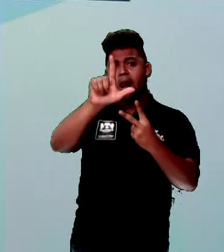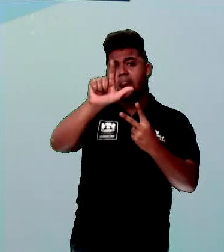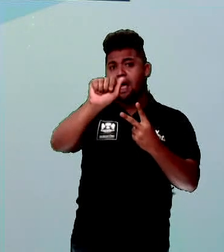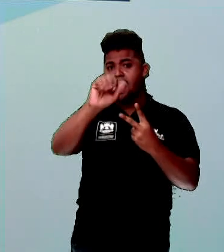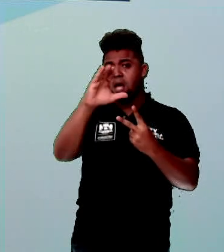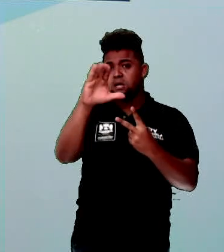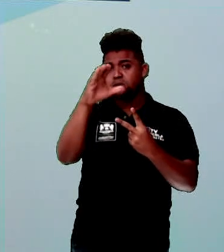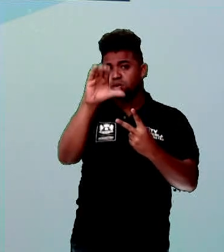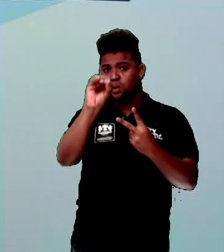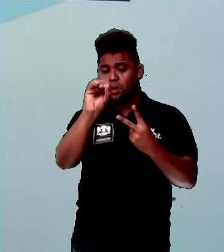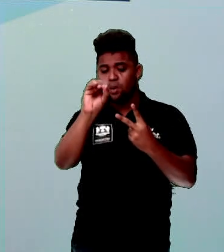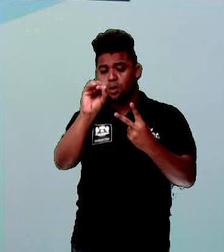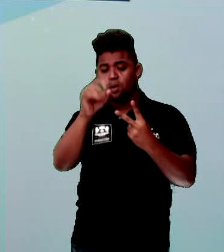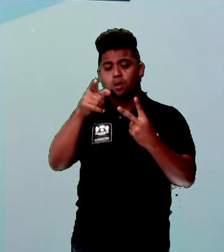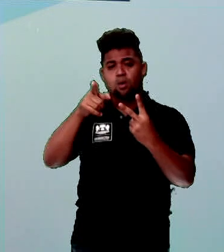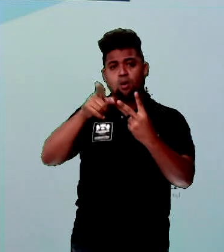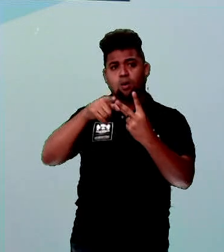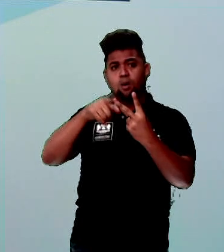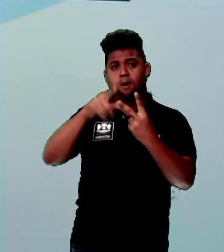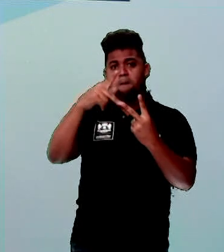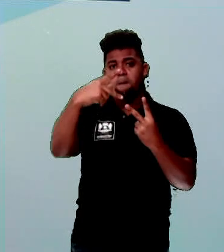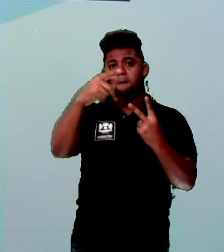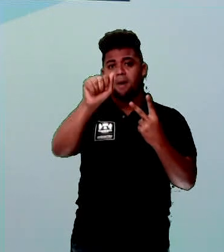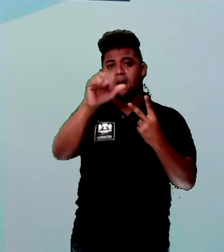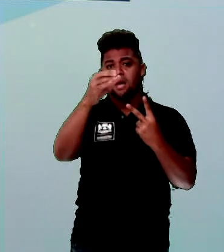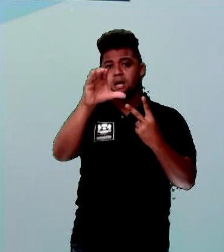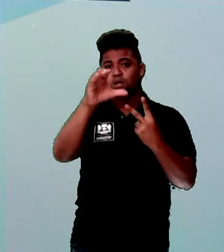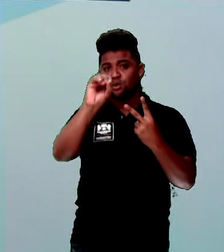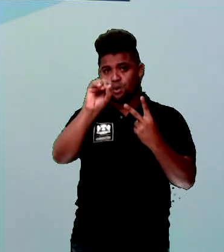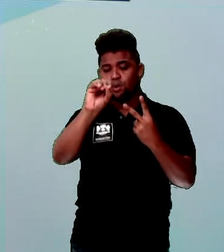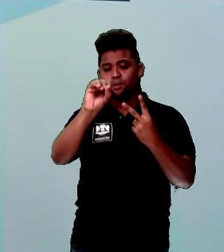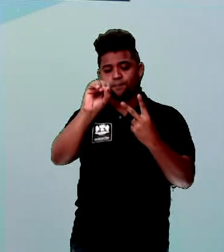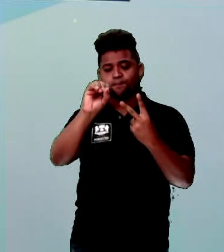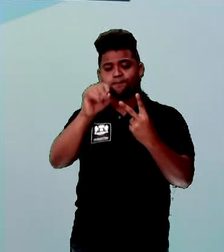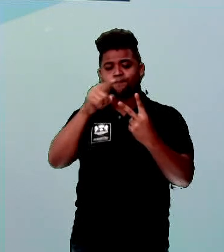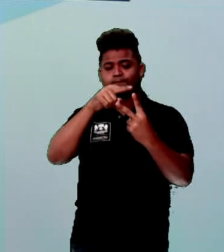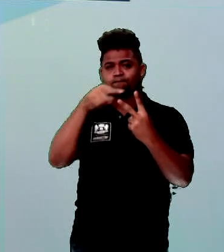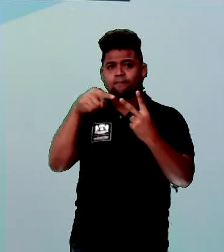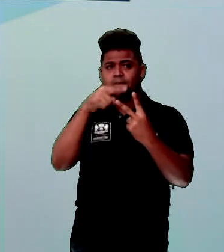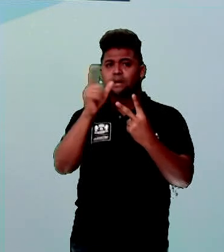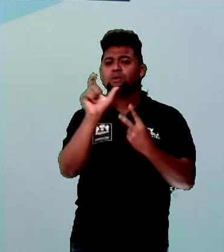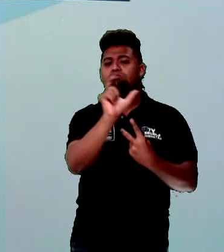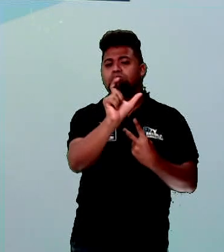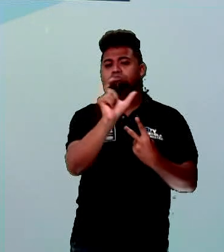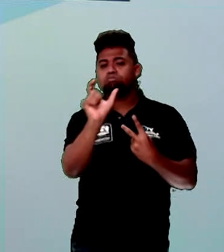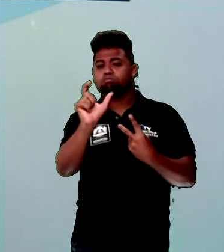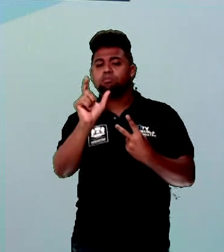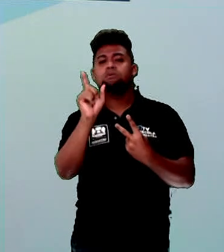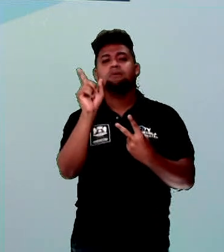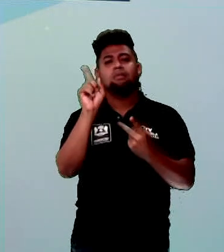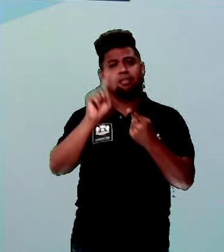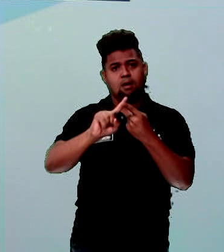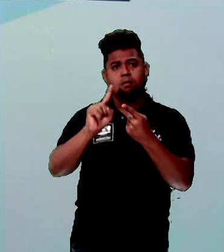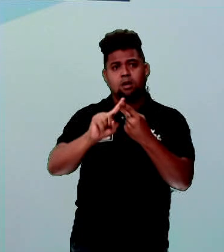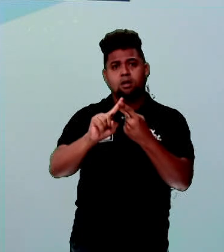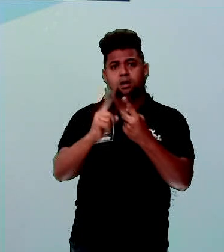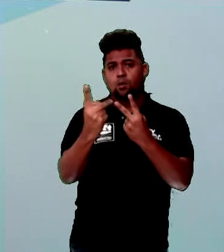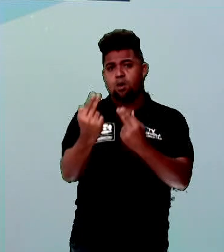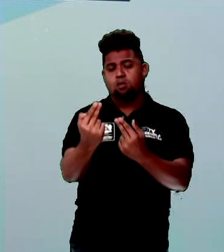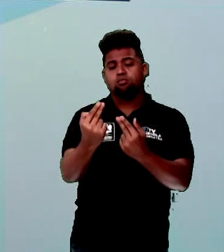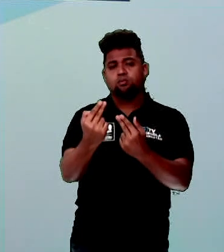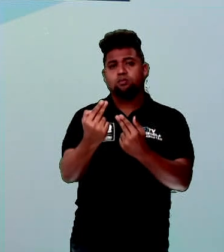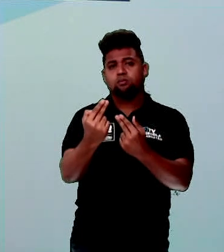duas sílabas, e pá, só, duas sílabas também. O som